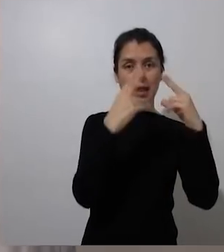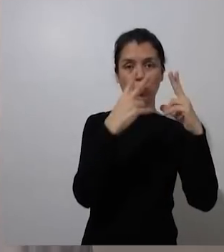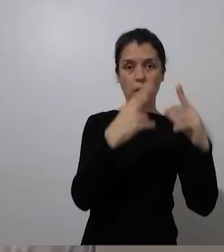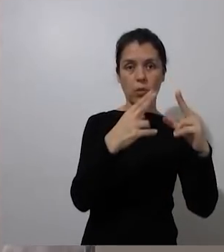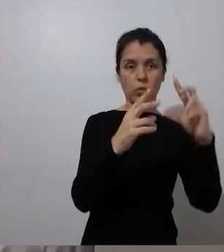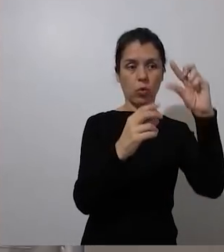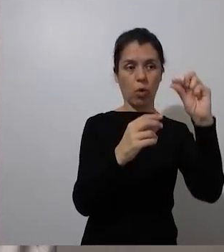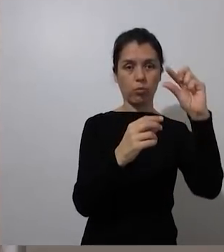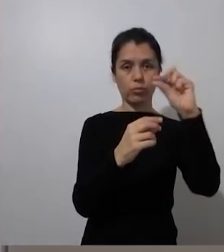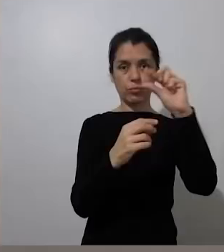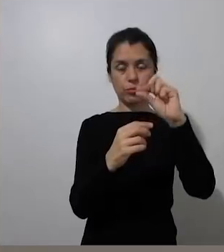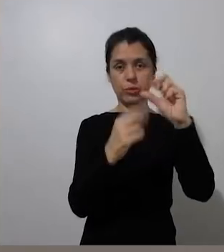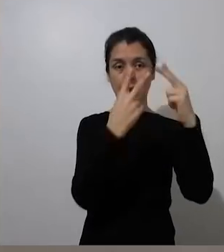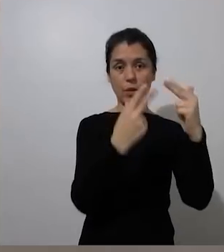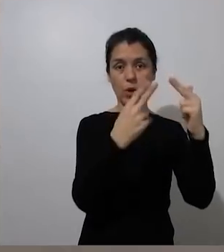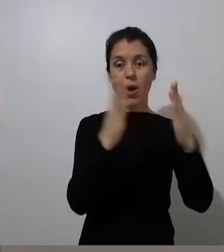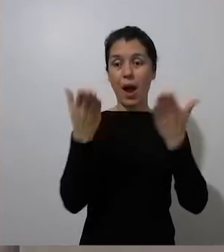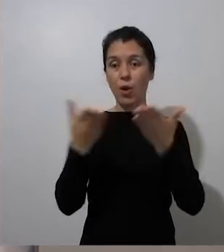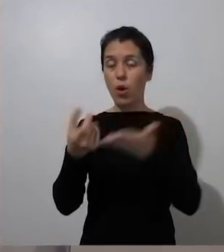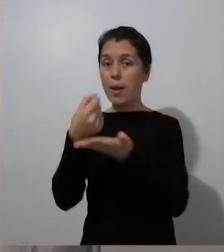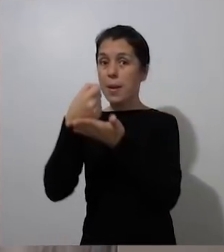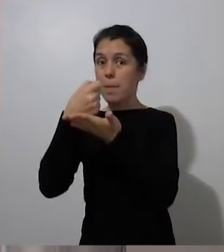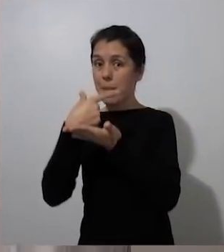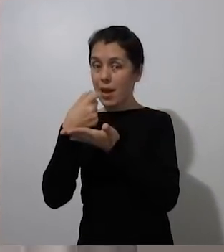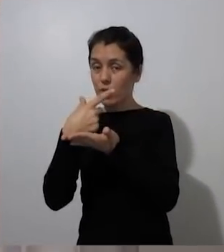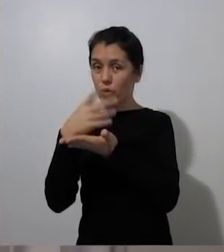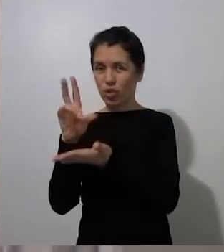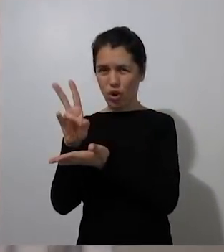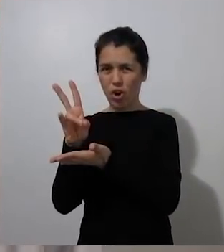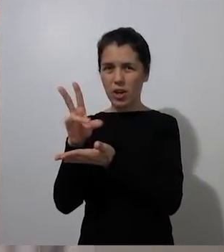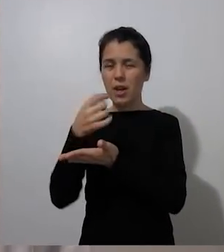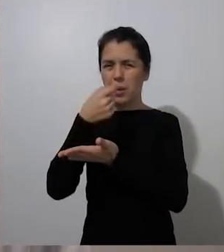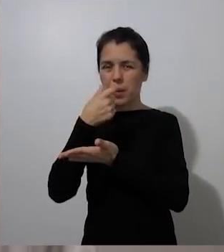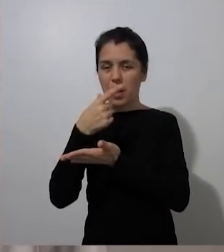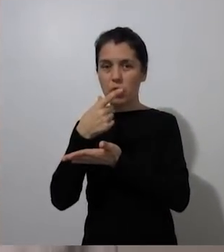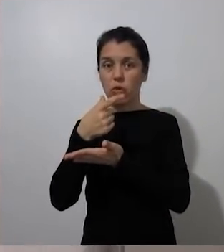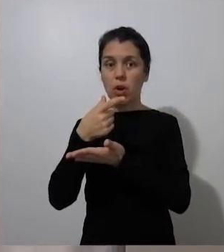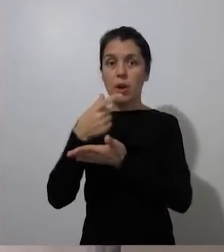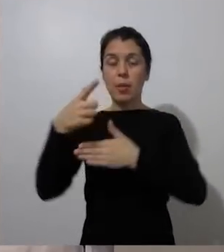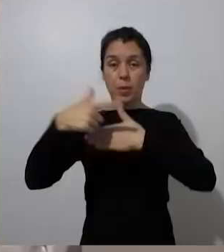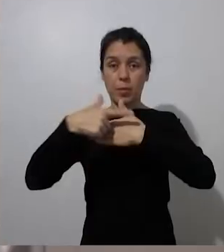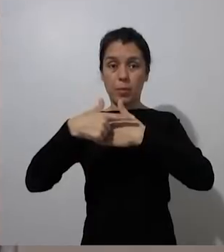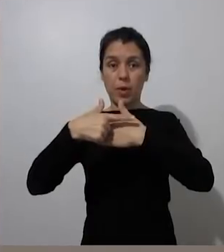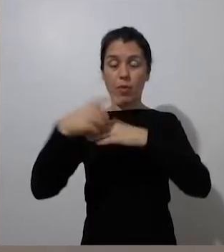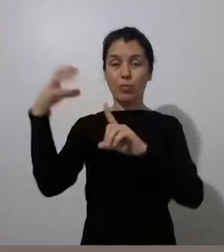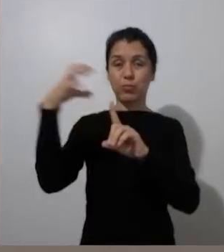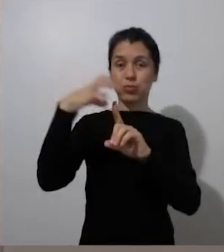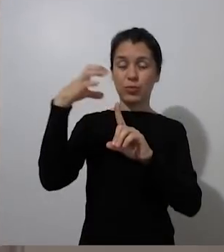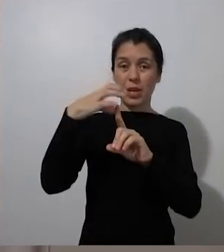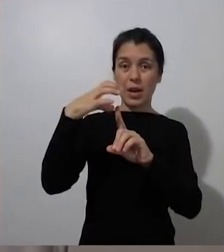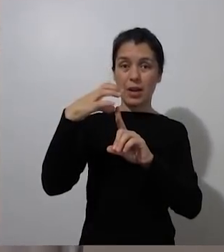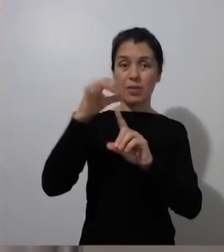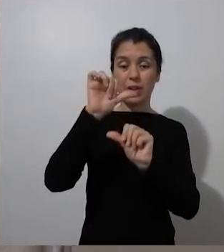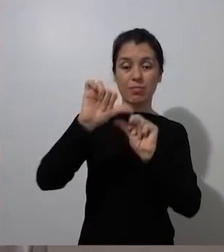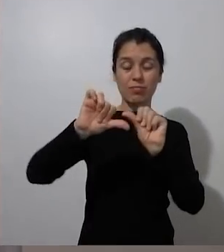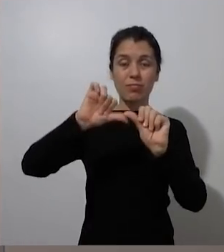naturais. E aí eu não tenho nenhum efeito colateral. Agora, a droga, como vai fazer esse efeito, para que, já que o organismo não produz essa quantidade